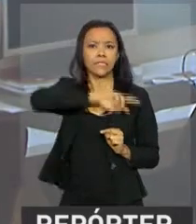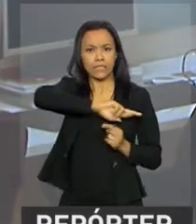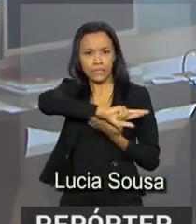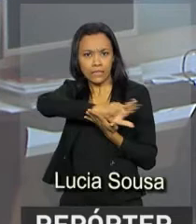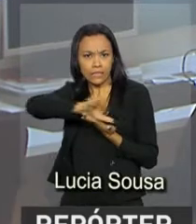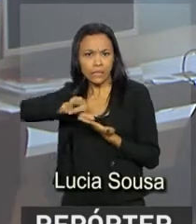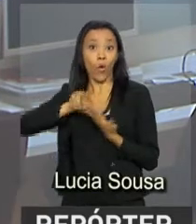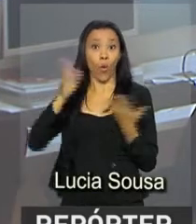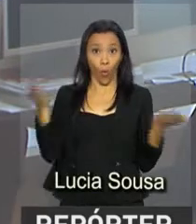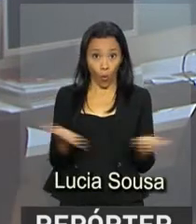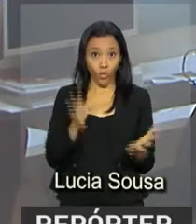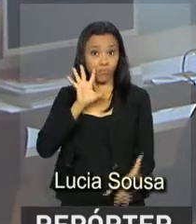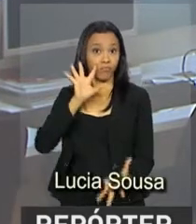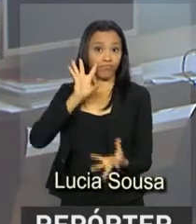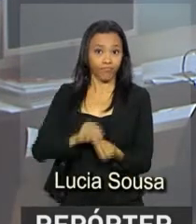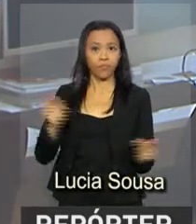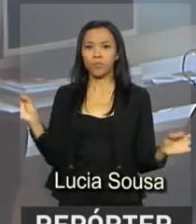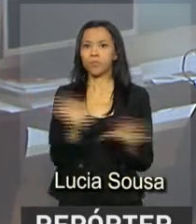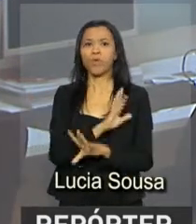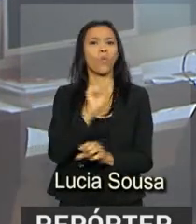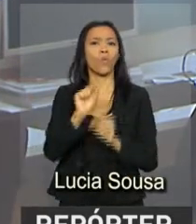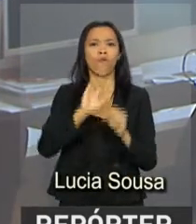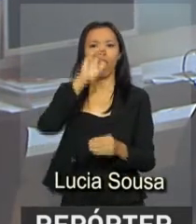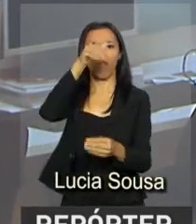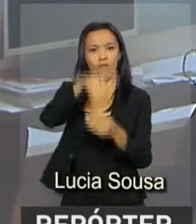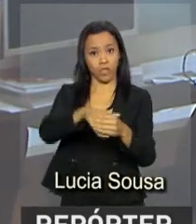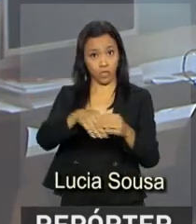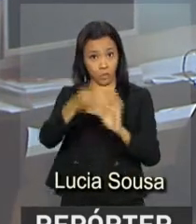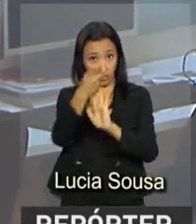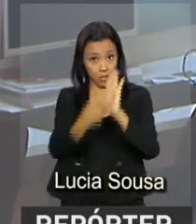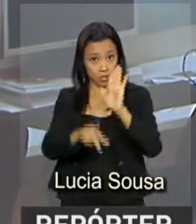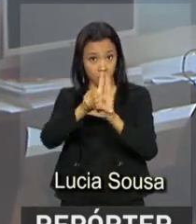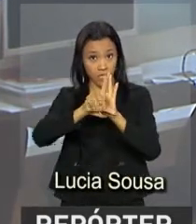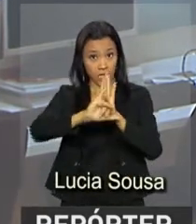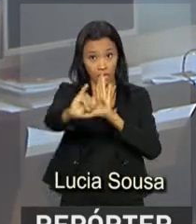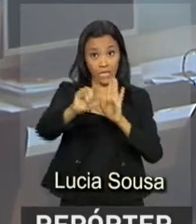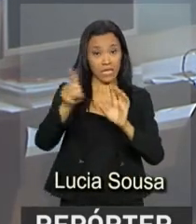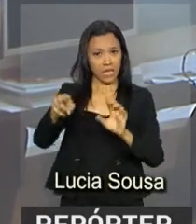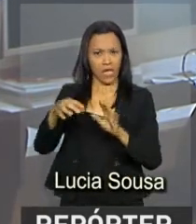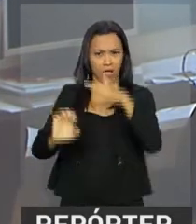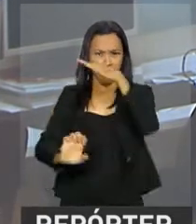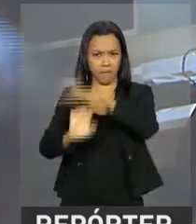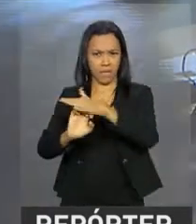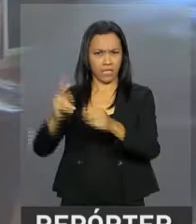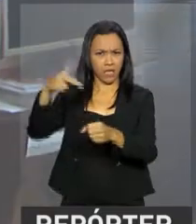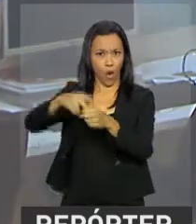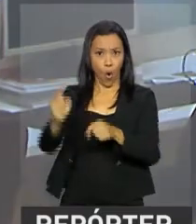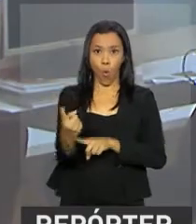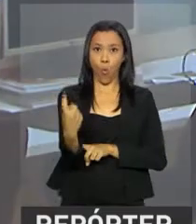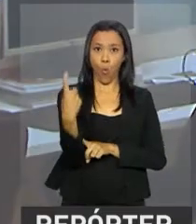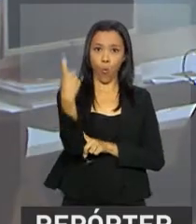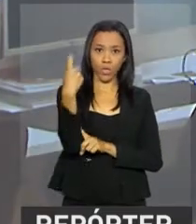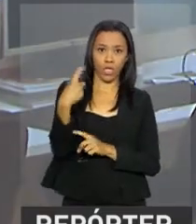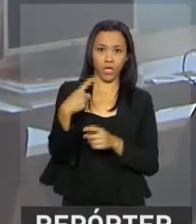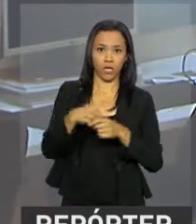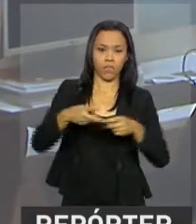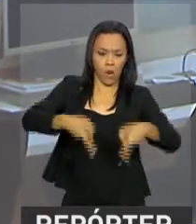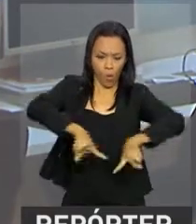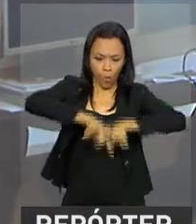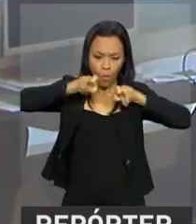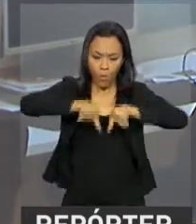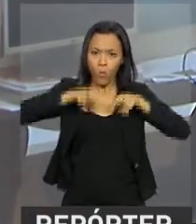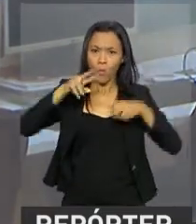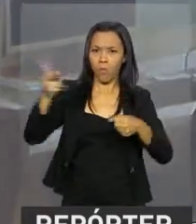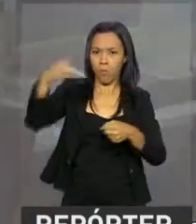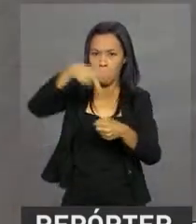devem concluir hoje a votação do projeto de lei que desobriga a Petrobras de ser operadora exclusiva do pré-sal. Vamos